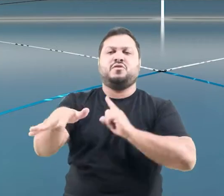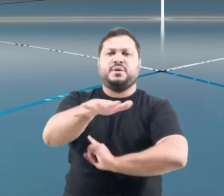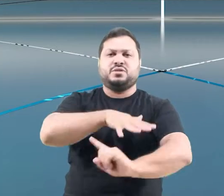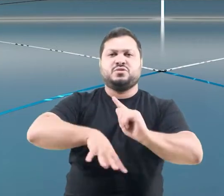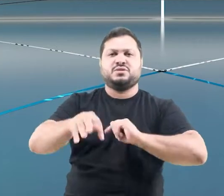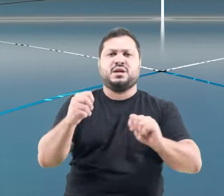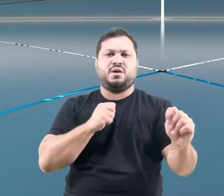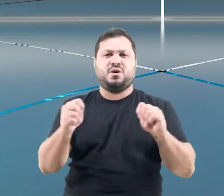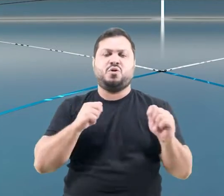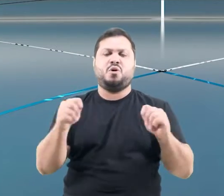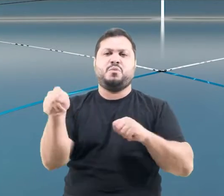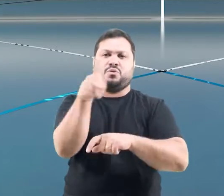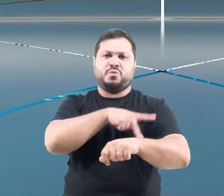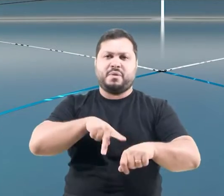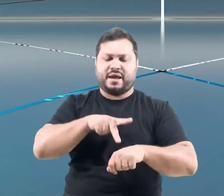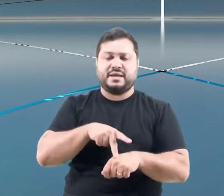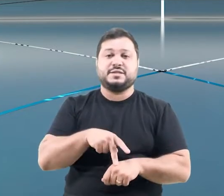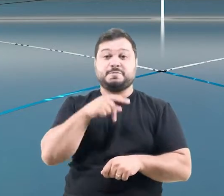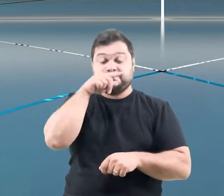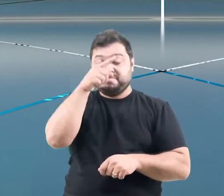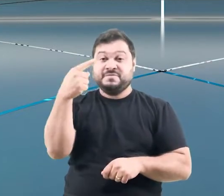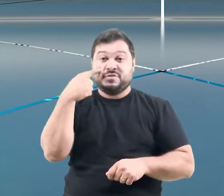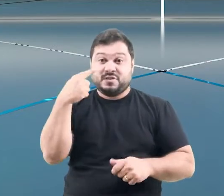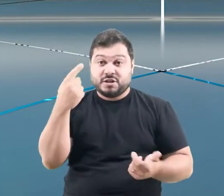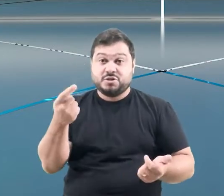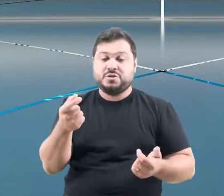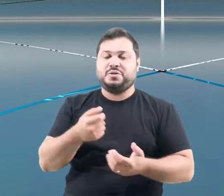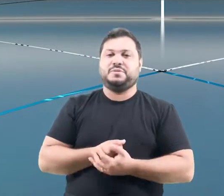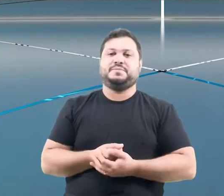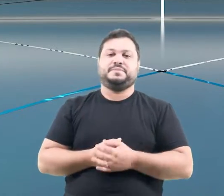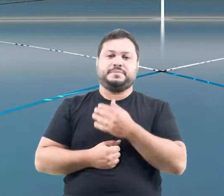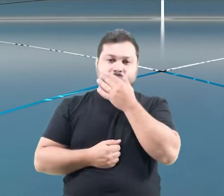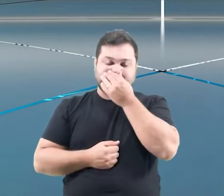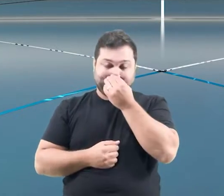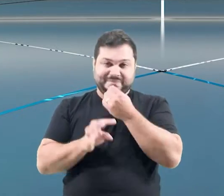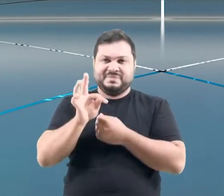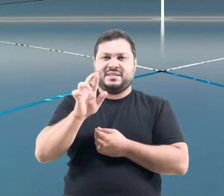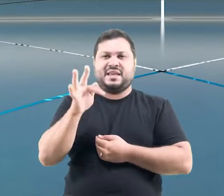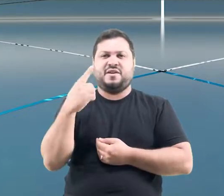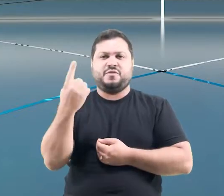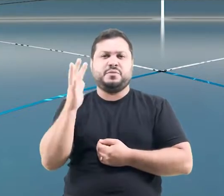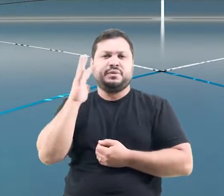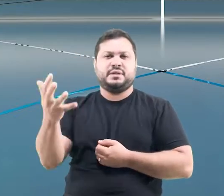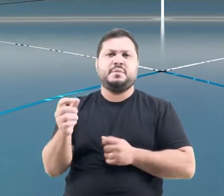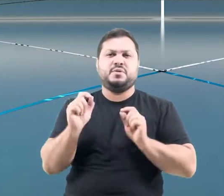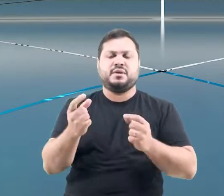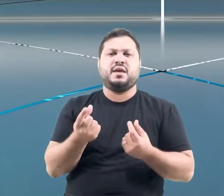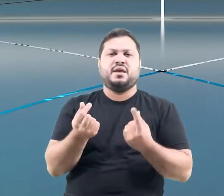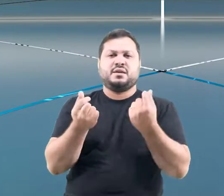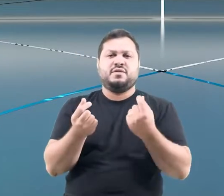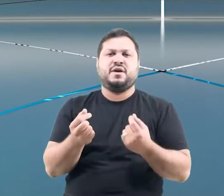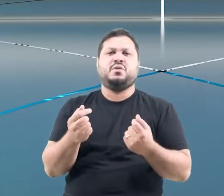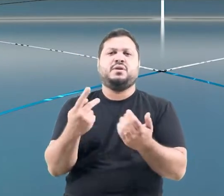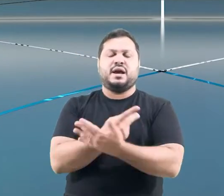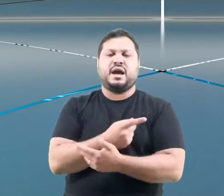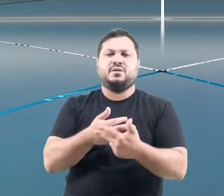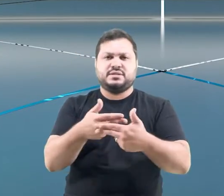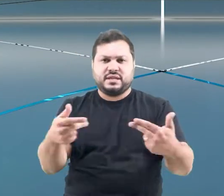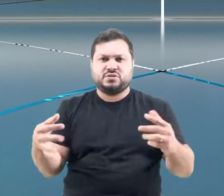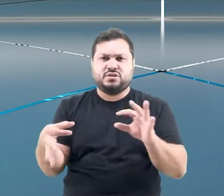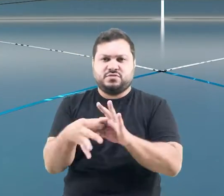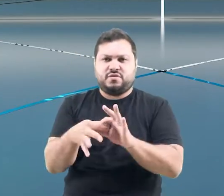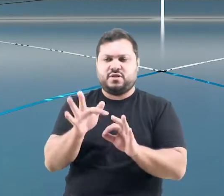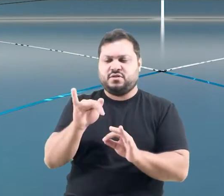desenvolvimento social e econômico do país. Fique de olho e confira. TRF1 determina que o valor da causa em